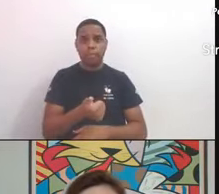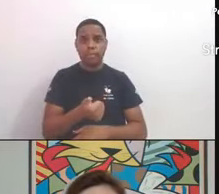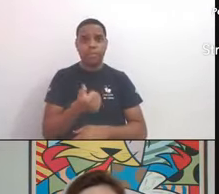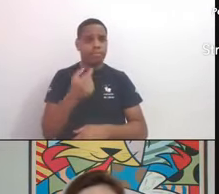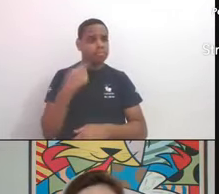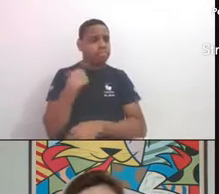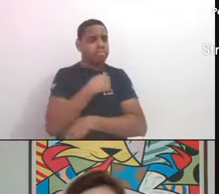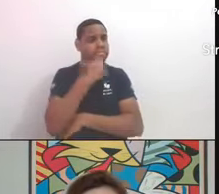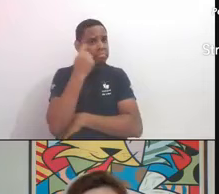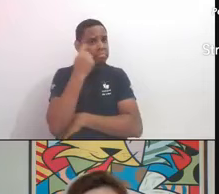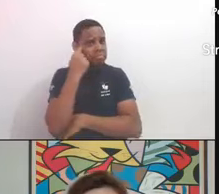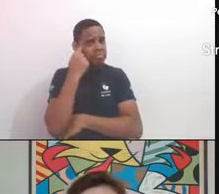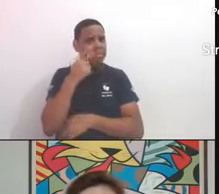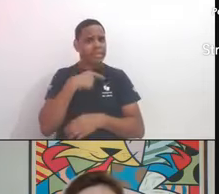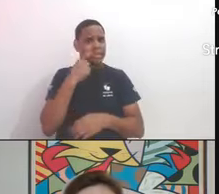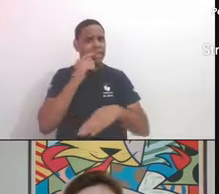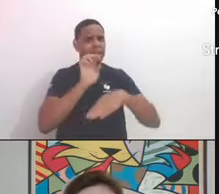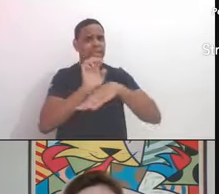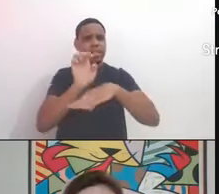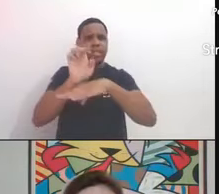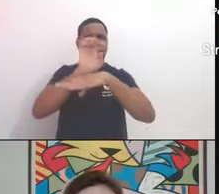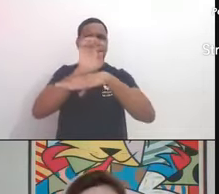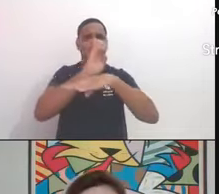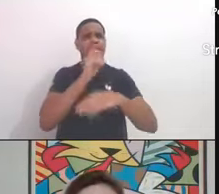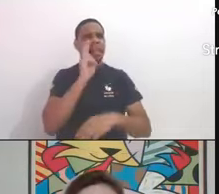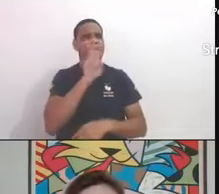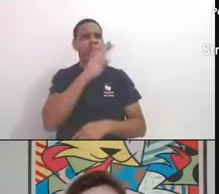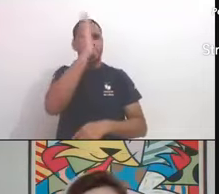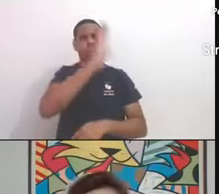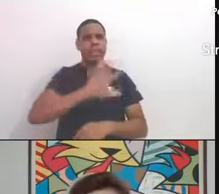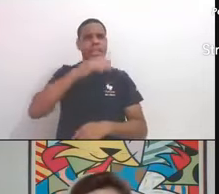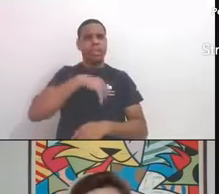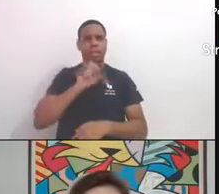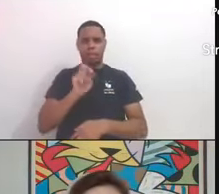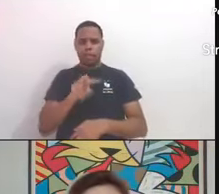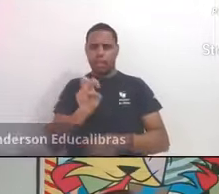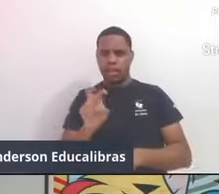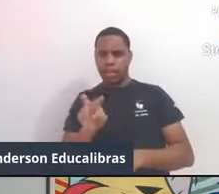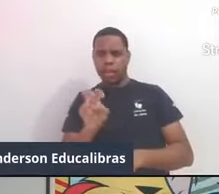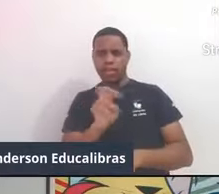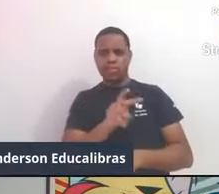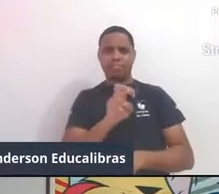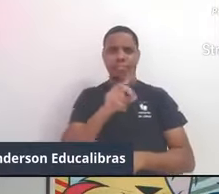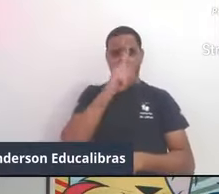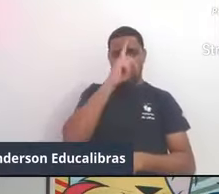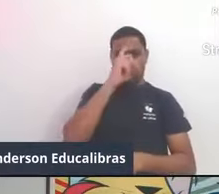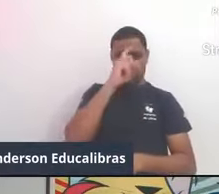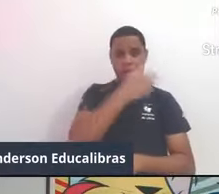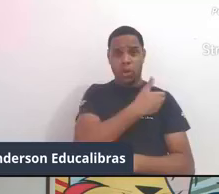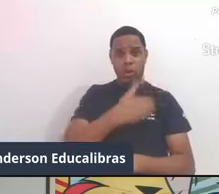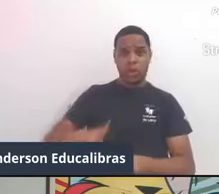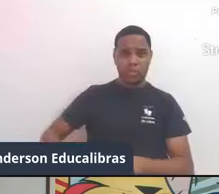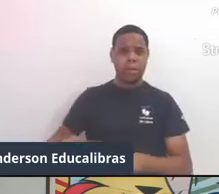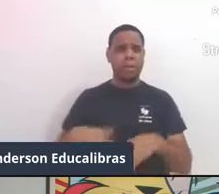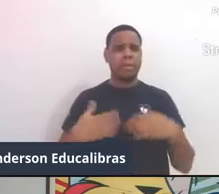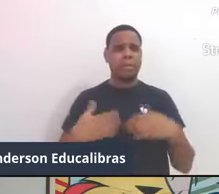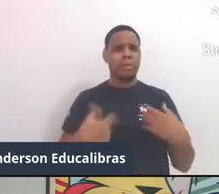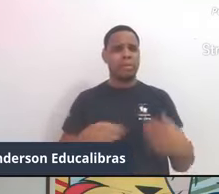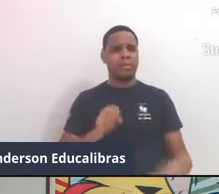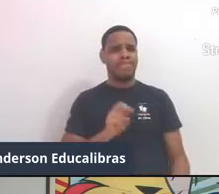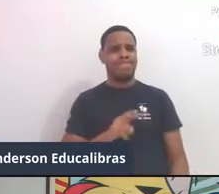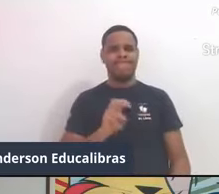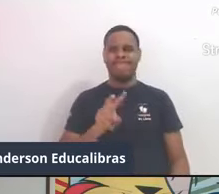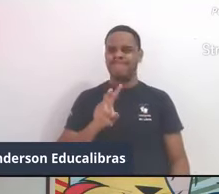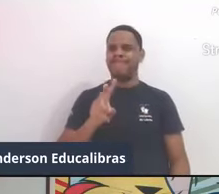gente começou a entrar nos estados e ver a realidade dos hospitais públicos e o tamanho da necessidade para o Covid, precisaria de um